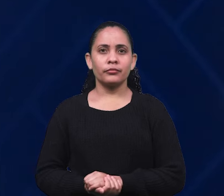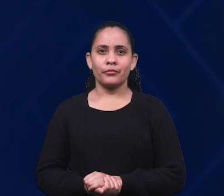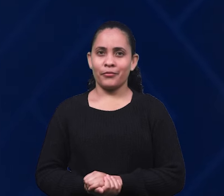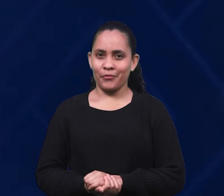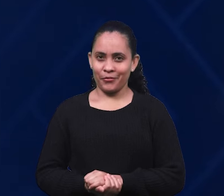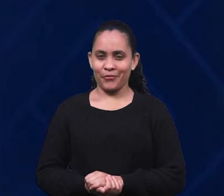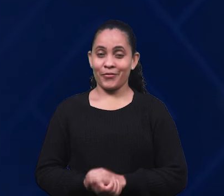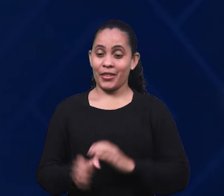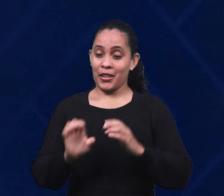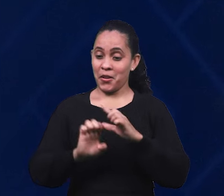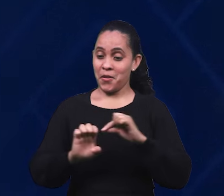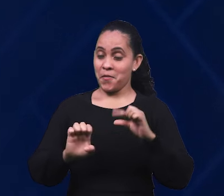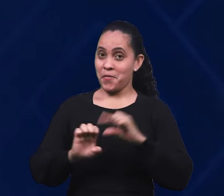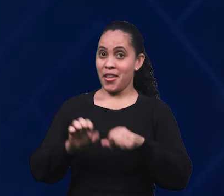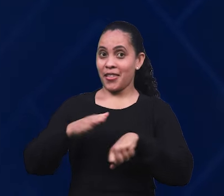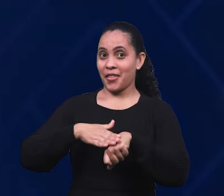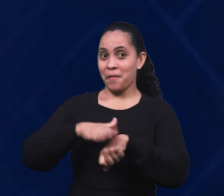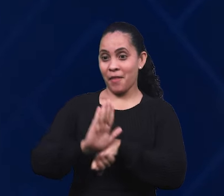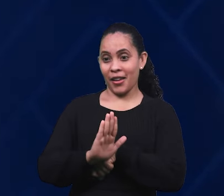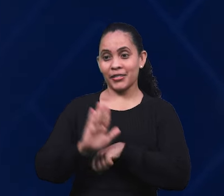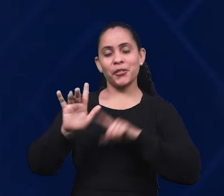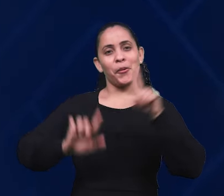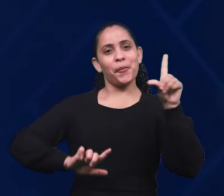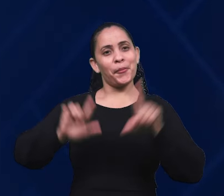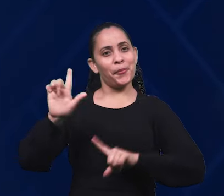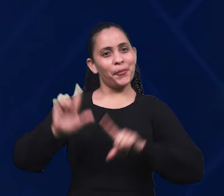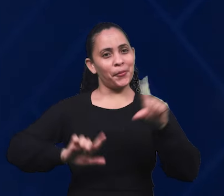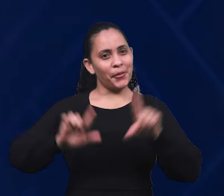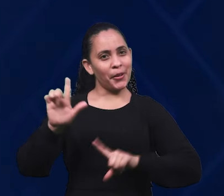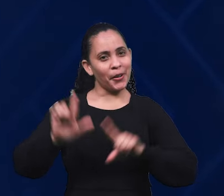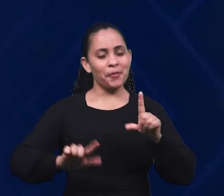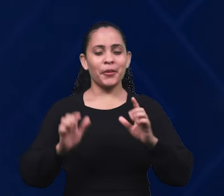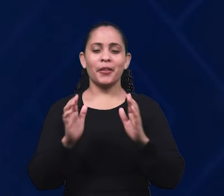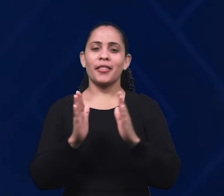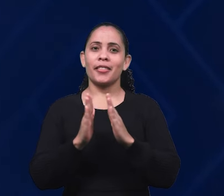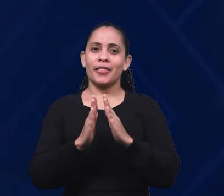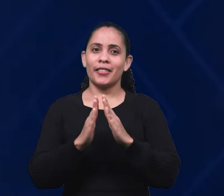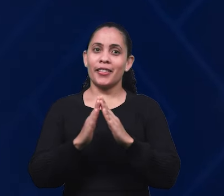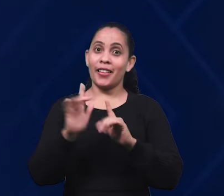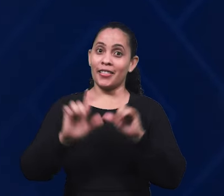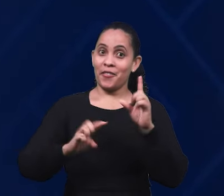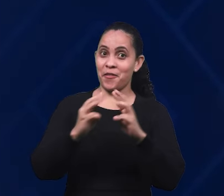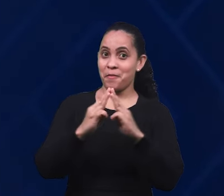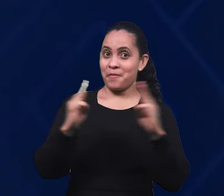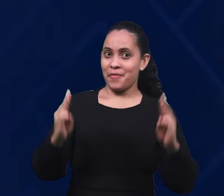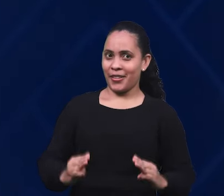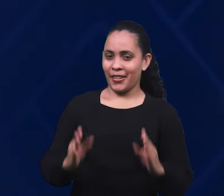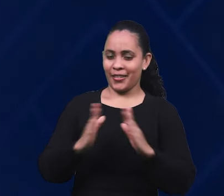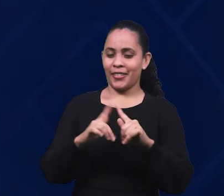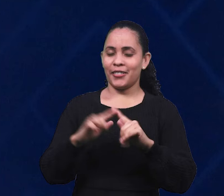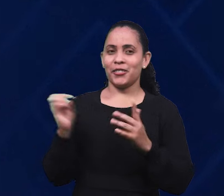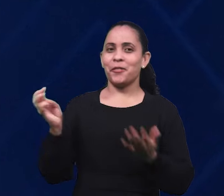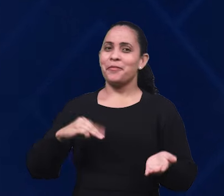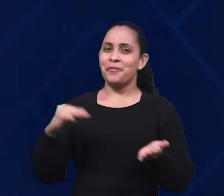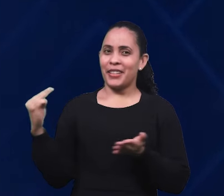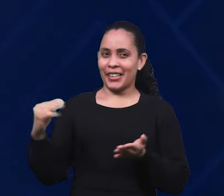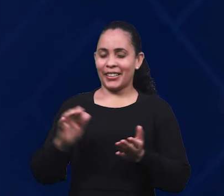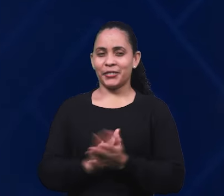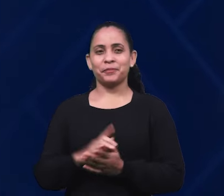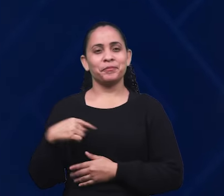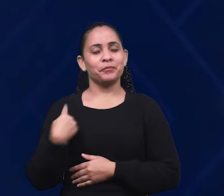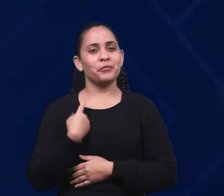Empreenda Mais é um programa de empreendedorismo da TV Manaim, uma emissora da Igreja Cristã Maranata.